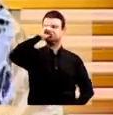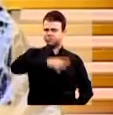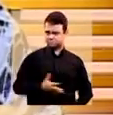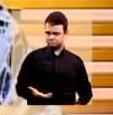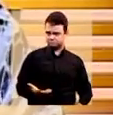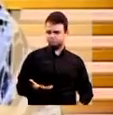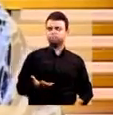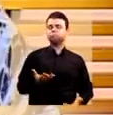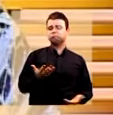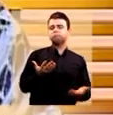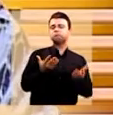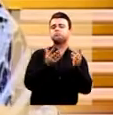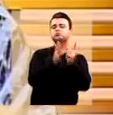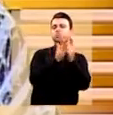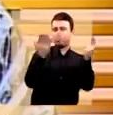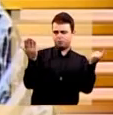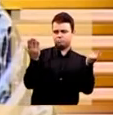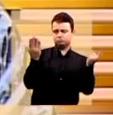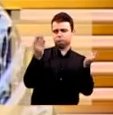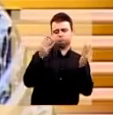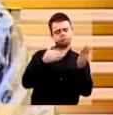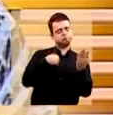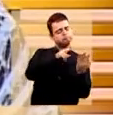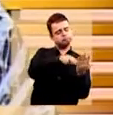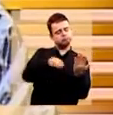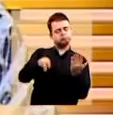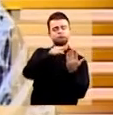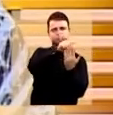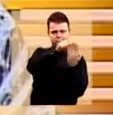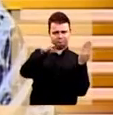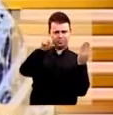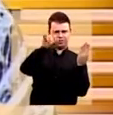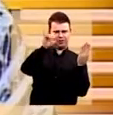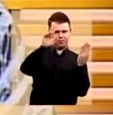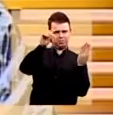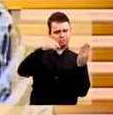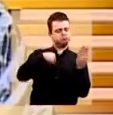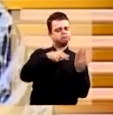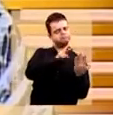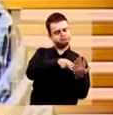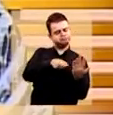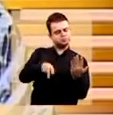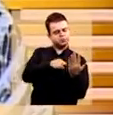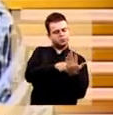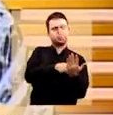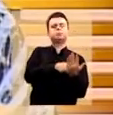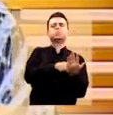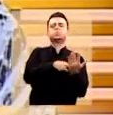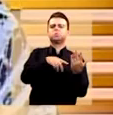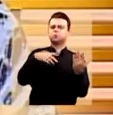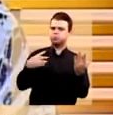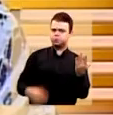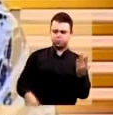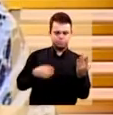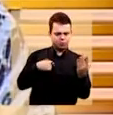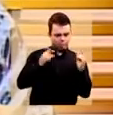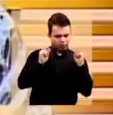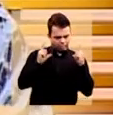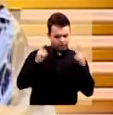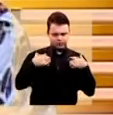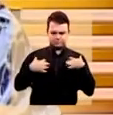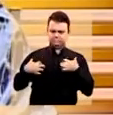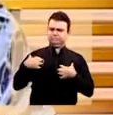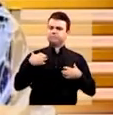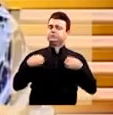estava lendo um artigo, até do Diário, e ali estava, eu fiquei